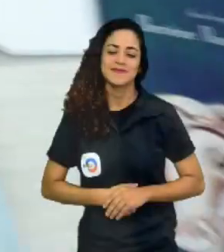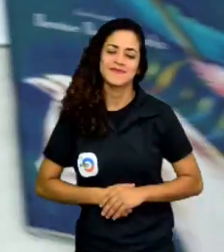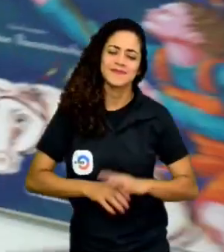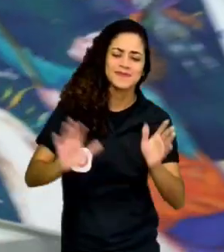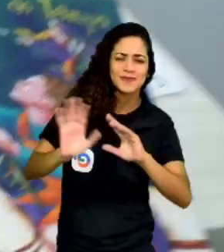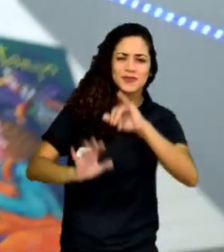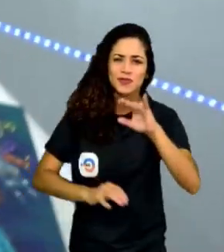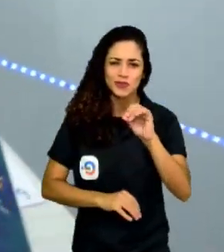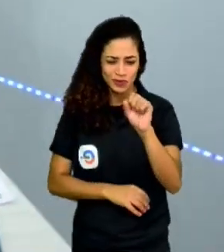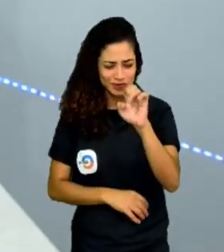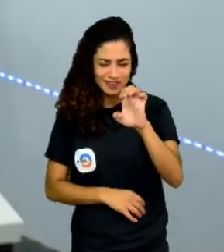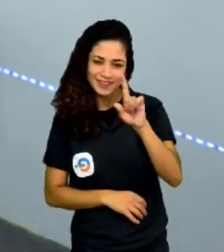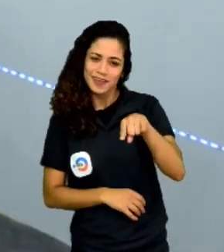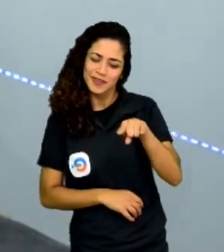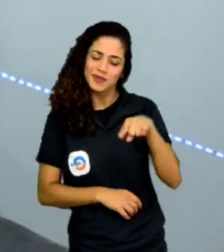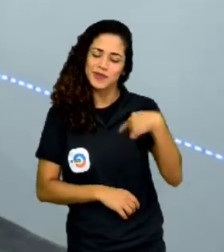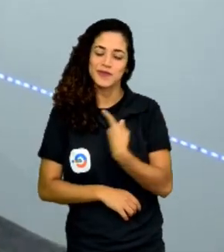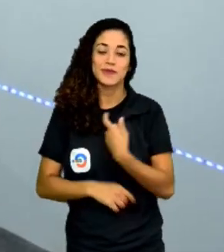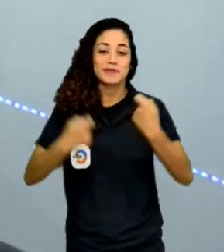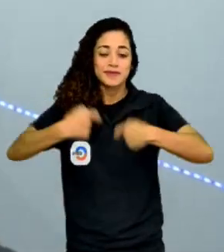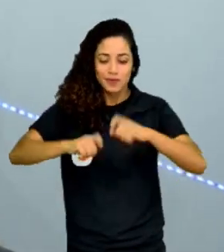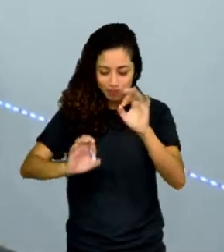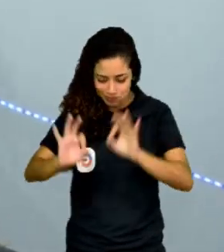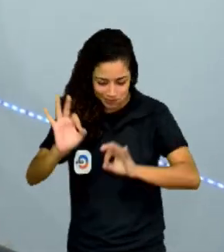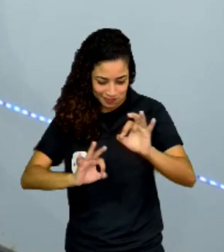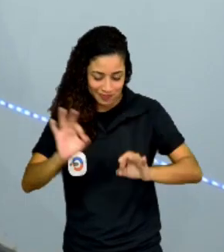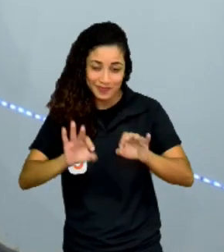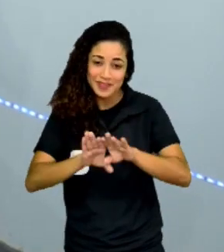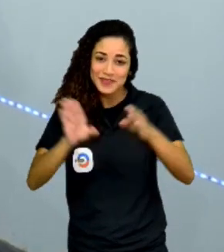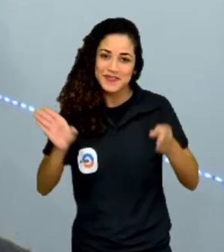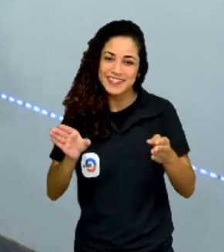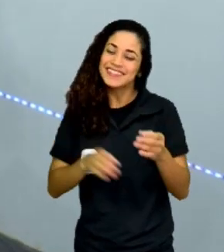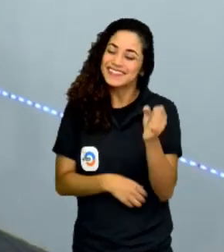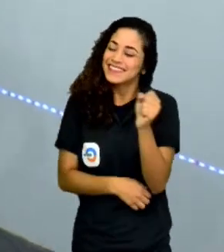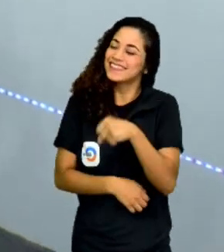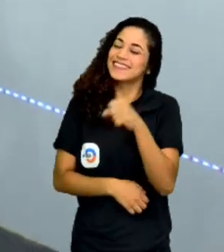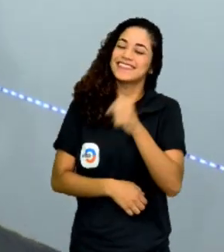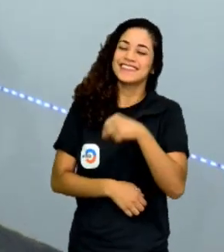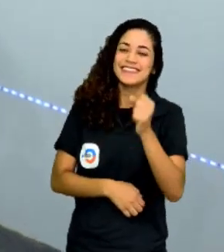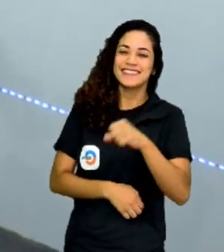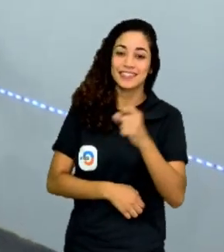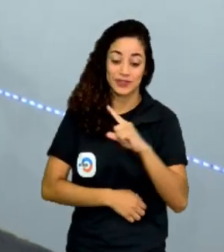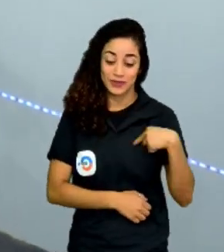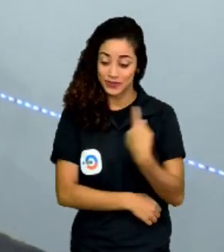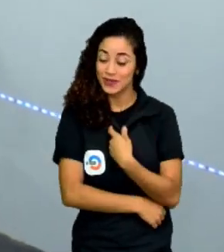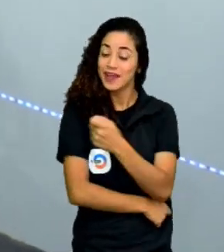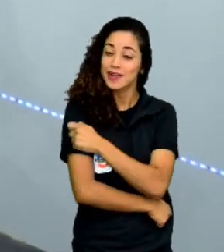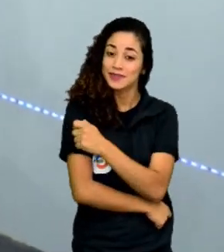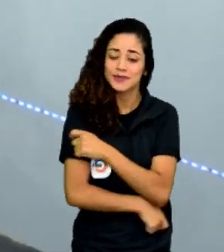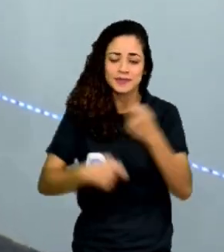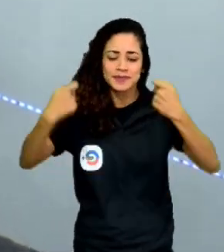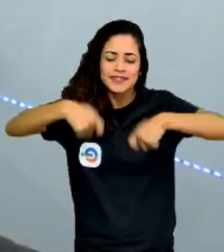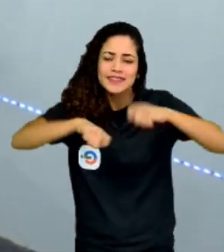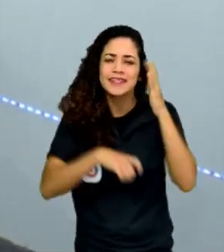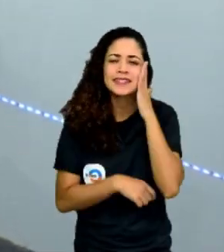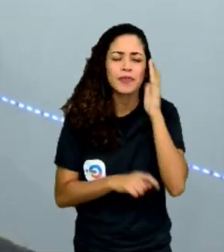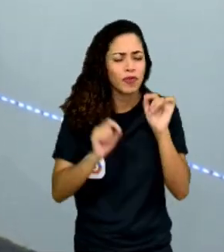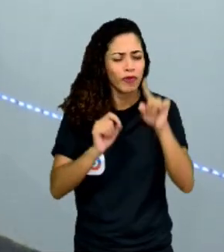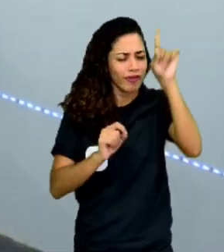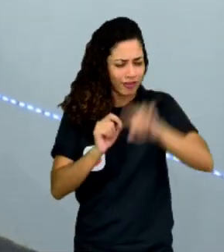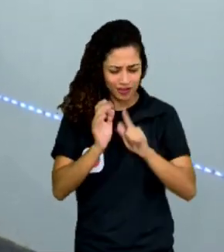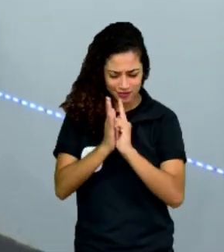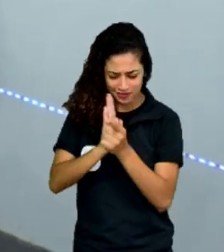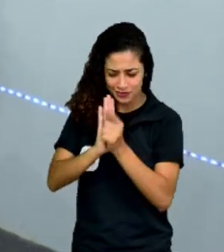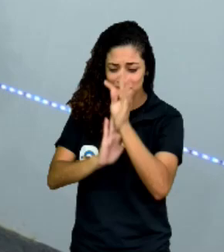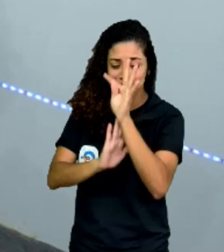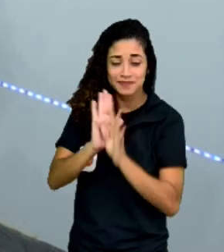Professora Josi, precisamos organizar essa mesa aqui. Isso mesmo, professora Iris. Os nossos alunos precisam saber o que são gêneros